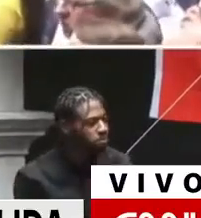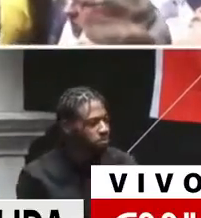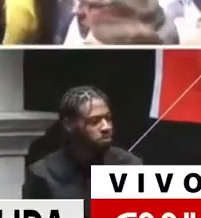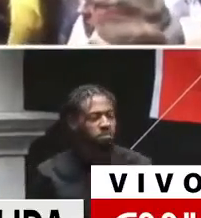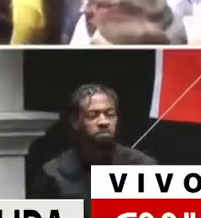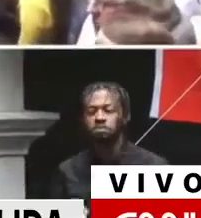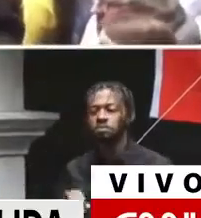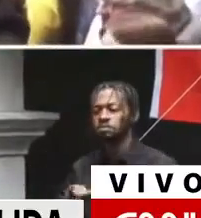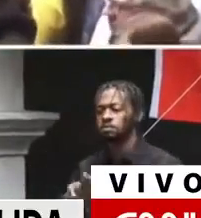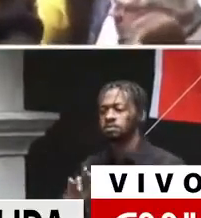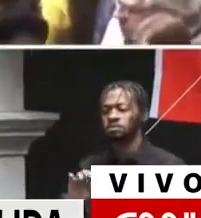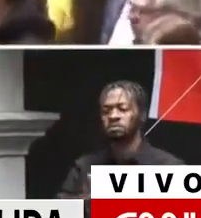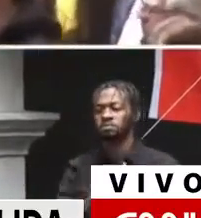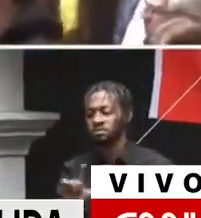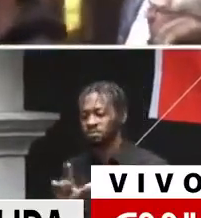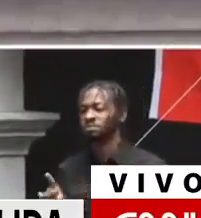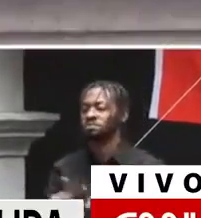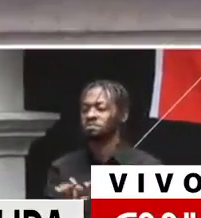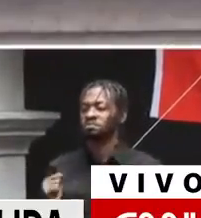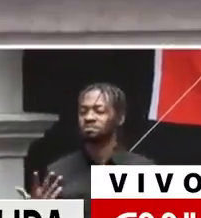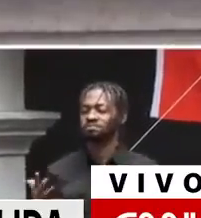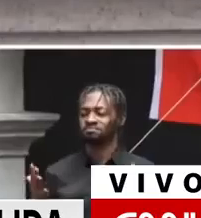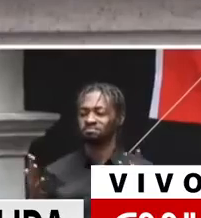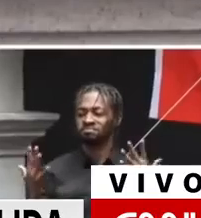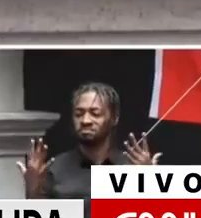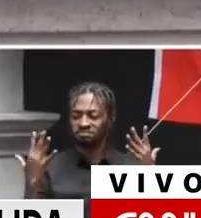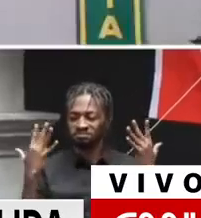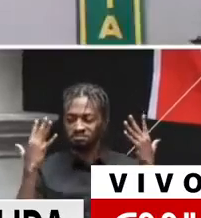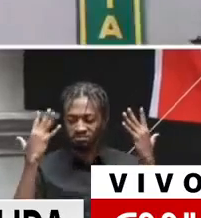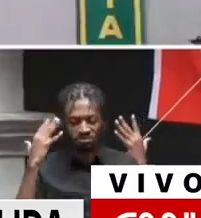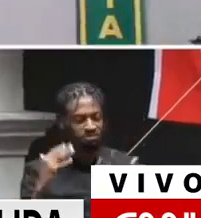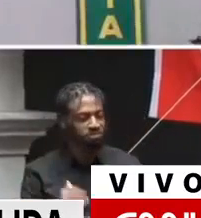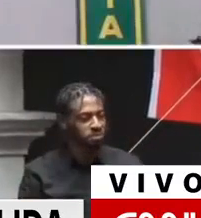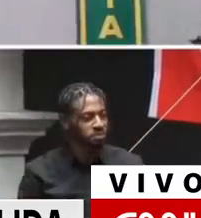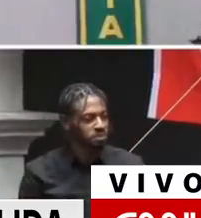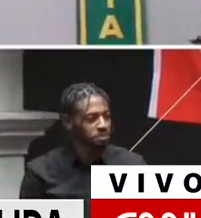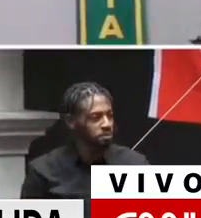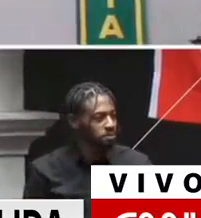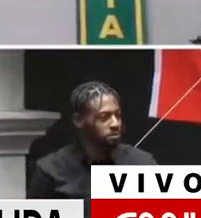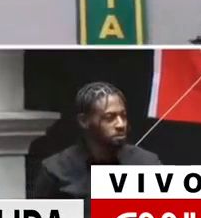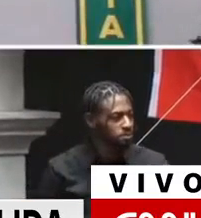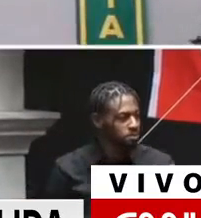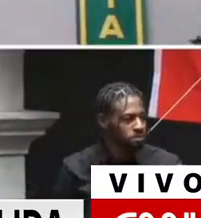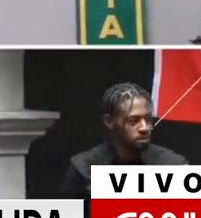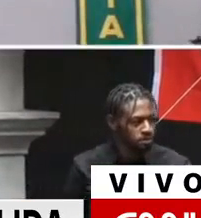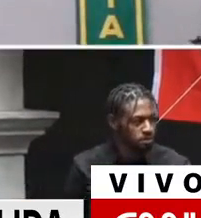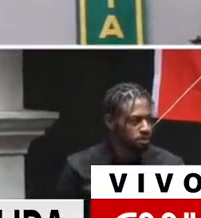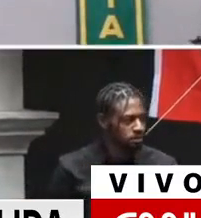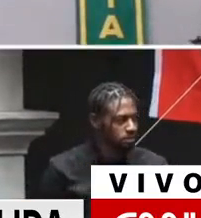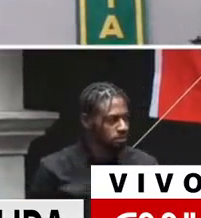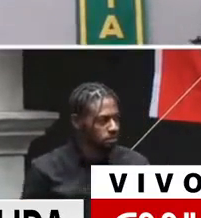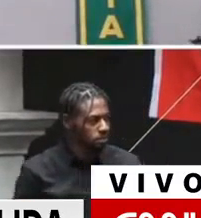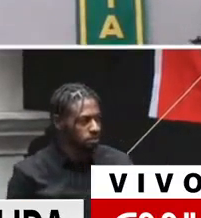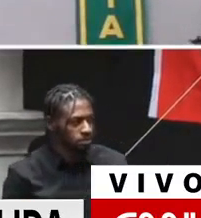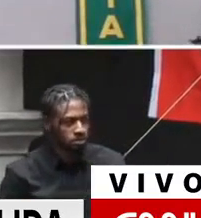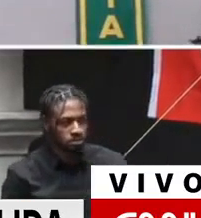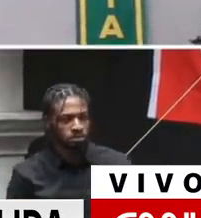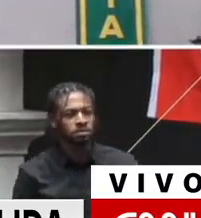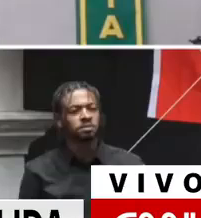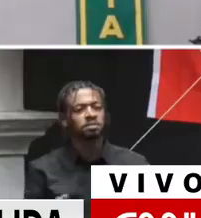de agosto, lá em 1977, quando foi lido também uma carta em repulso ao regime militar